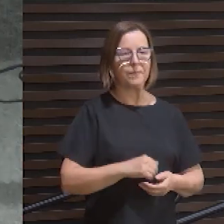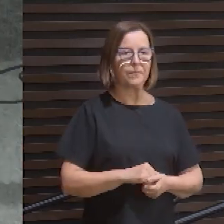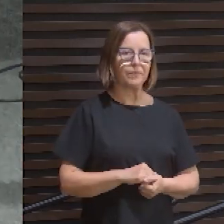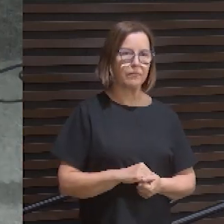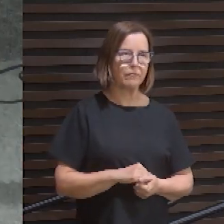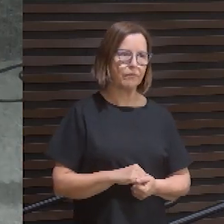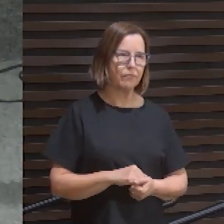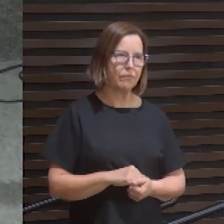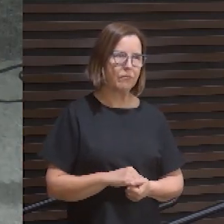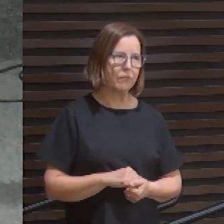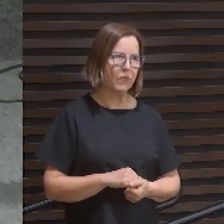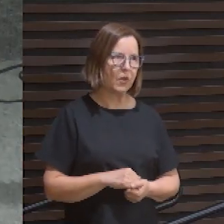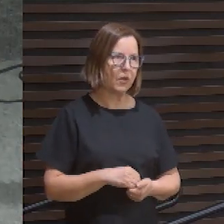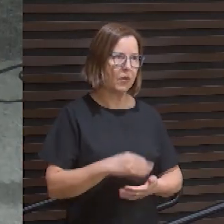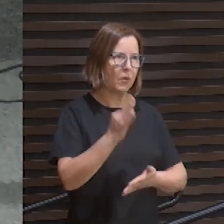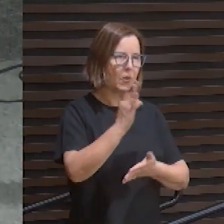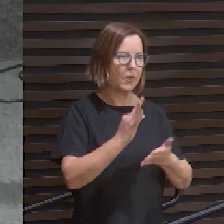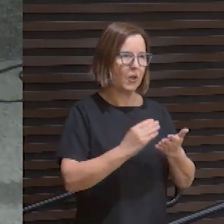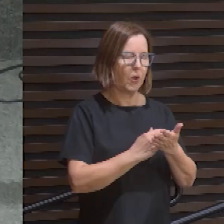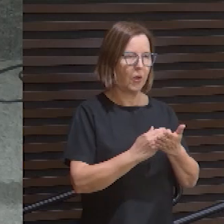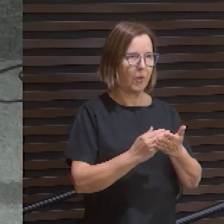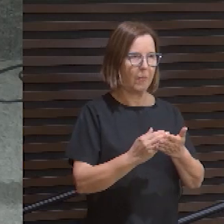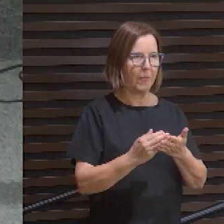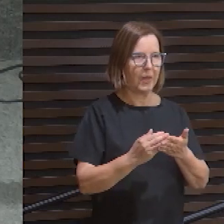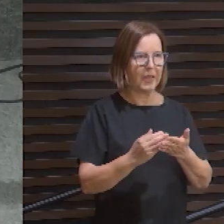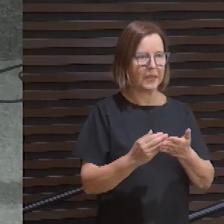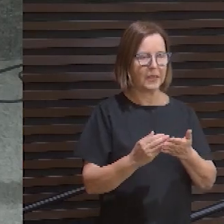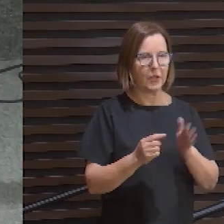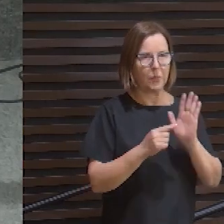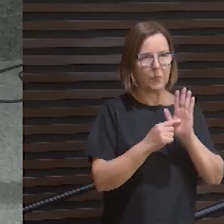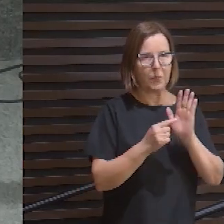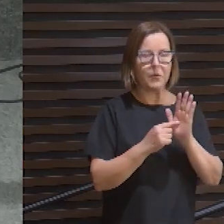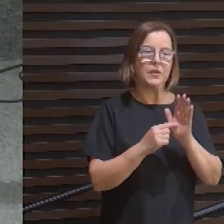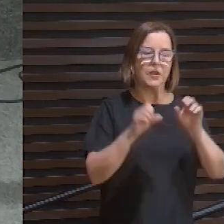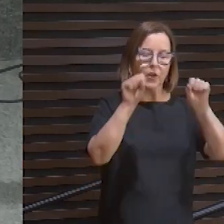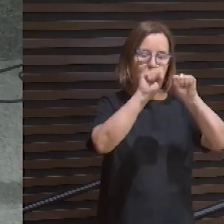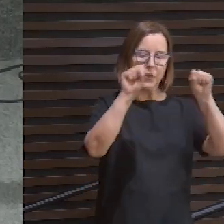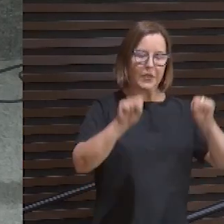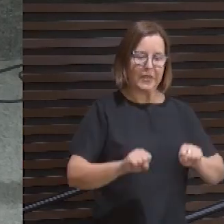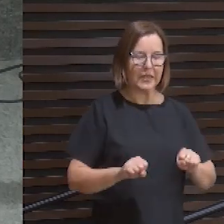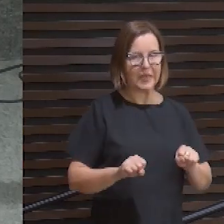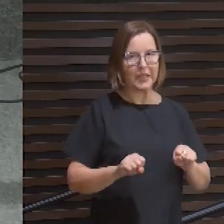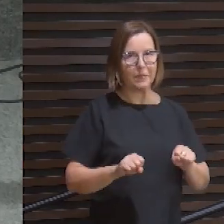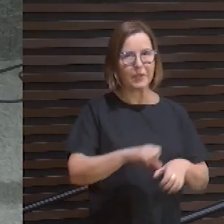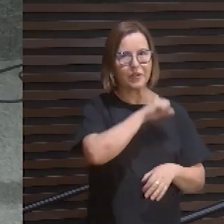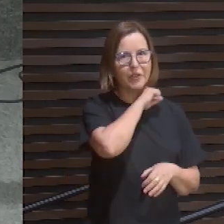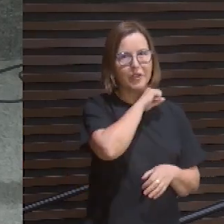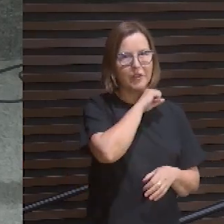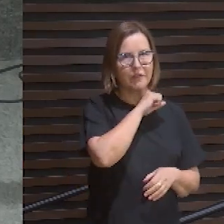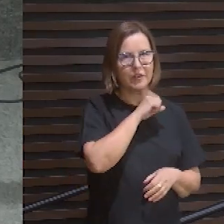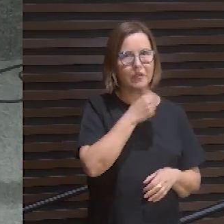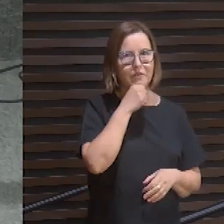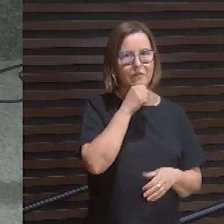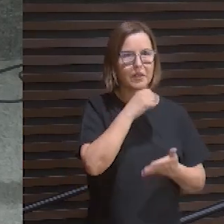O texto começa descrevendo um sistema de sacrifício do Antigo Testamento